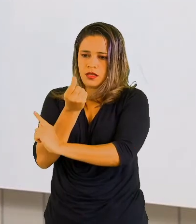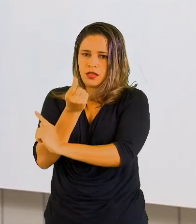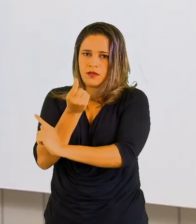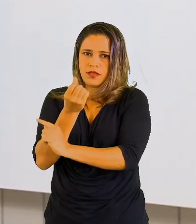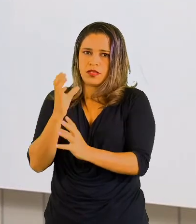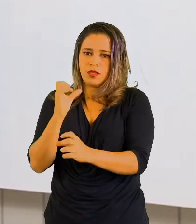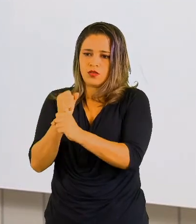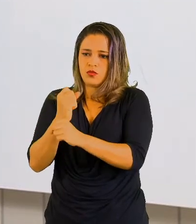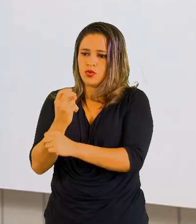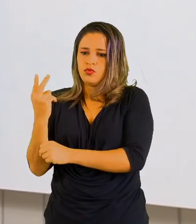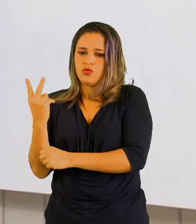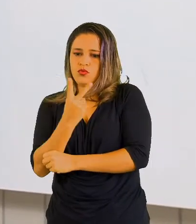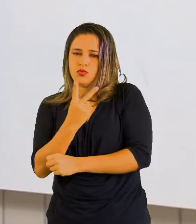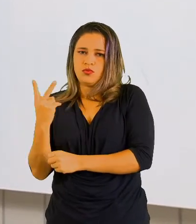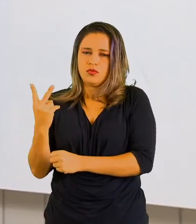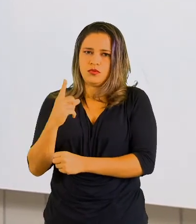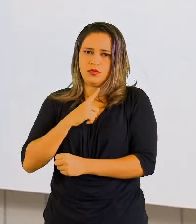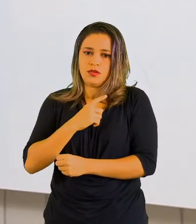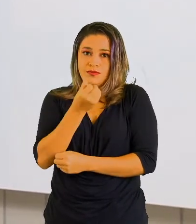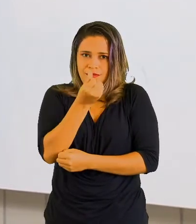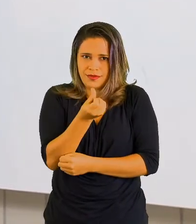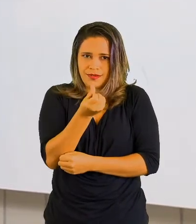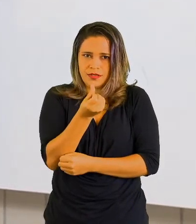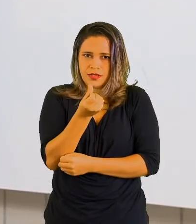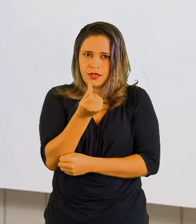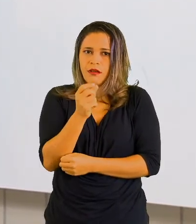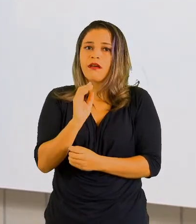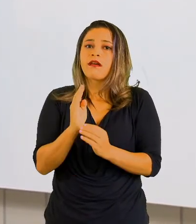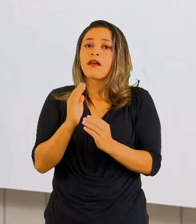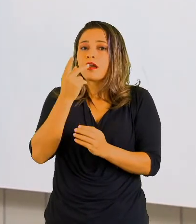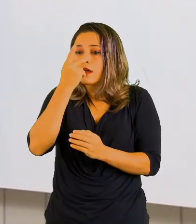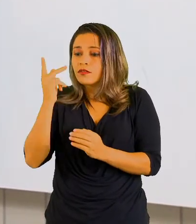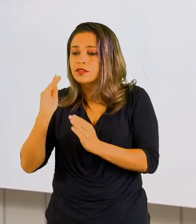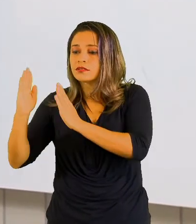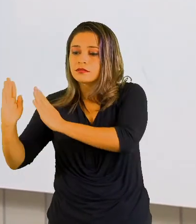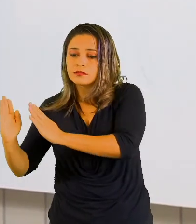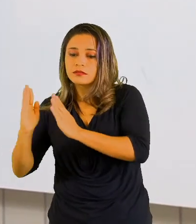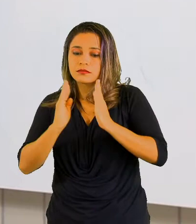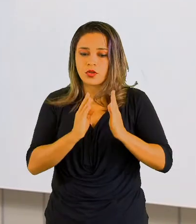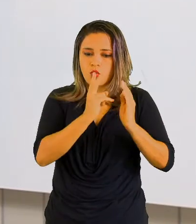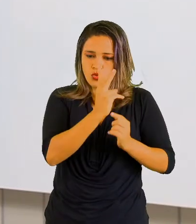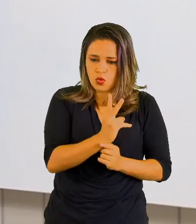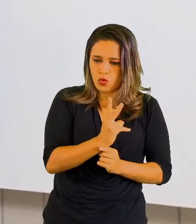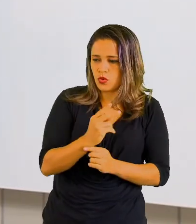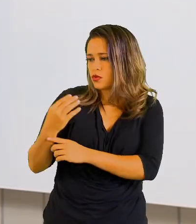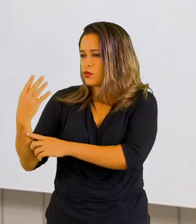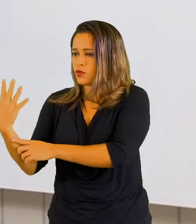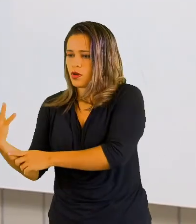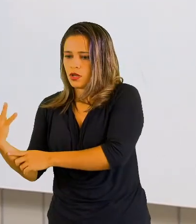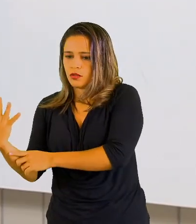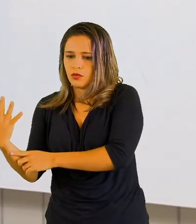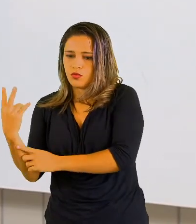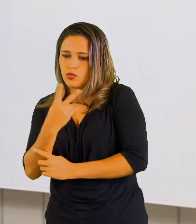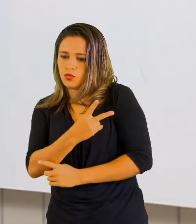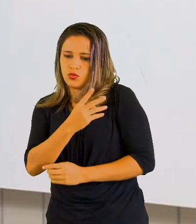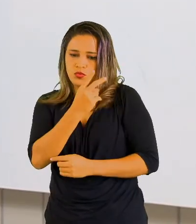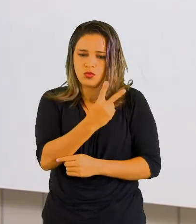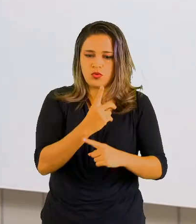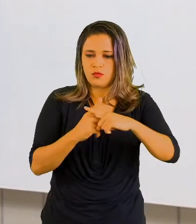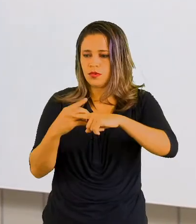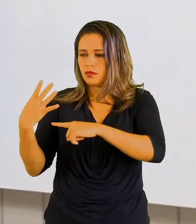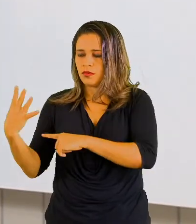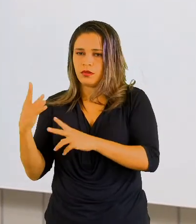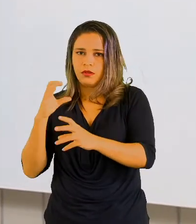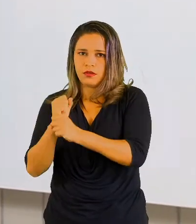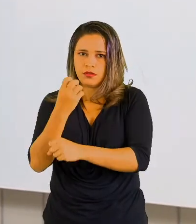aqui, ó, 6. Quais são os vizinhos? 2 e 4, né? Você pega 2 mais 4 é igual a 6. Então,